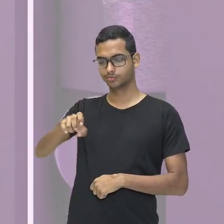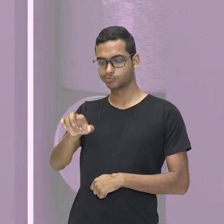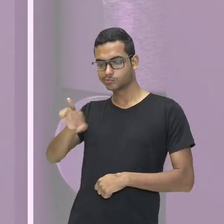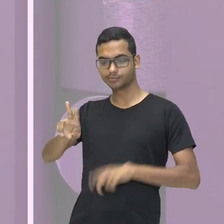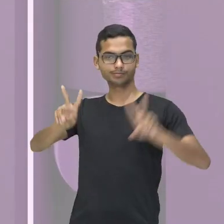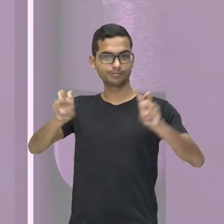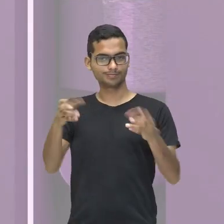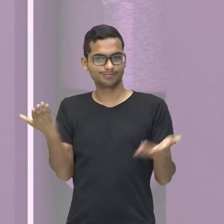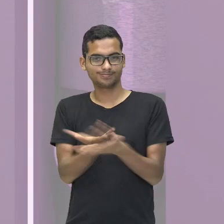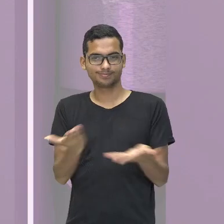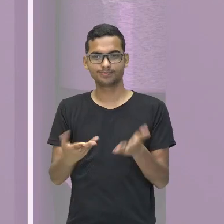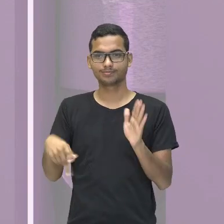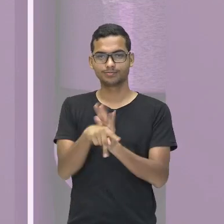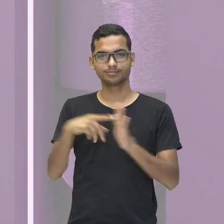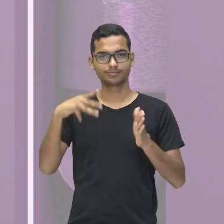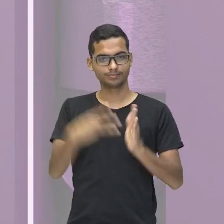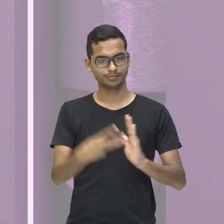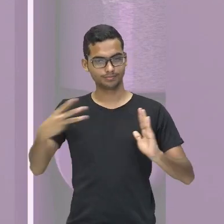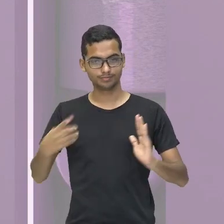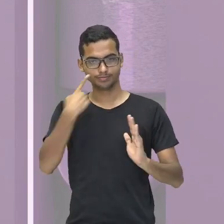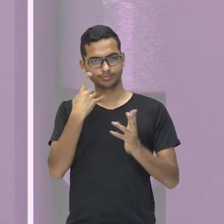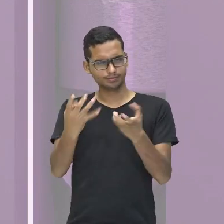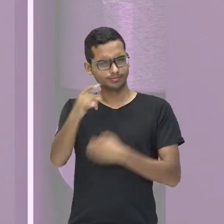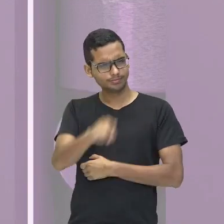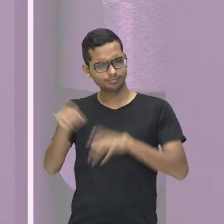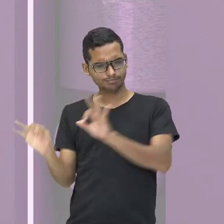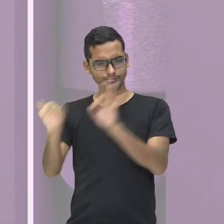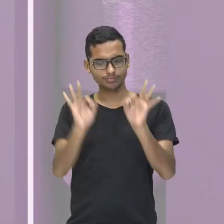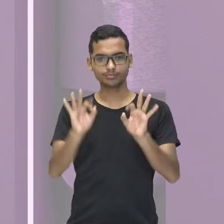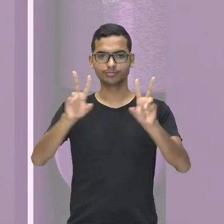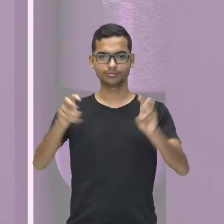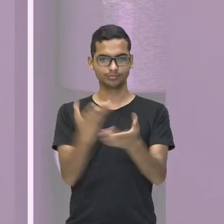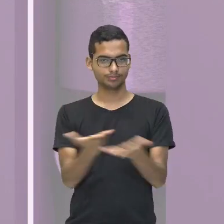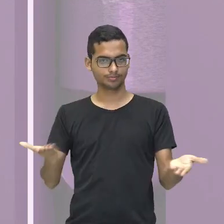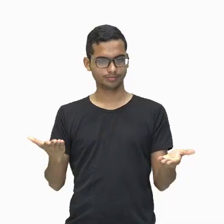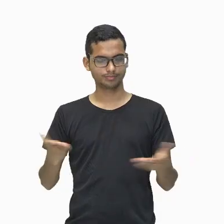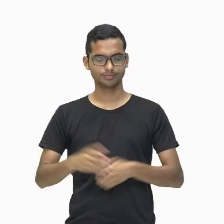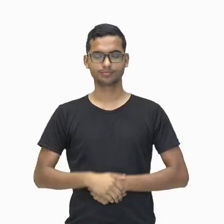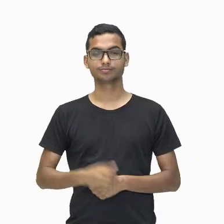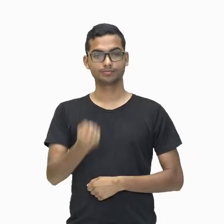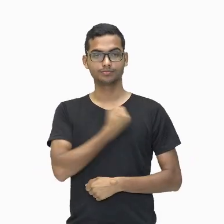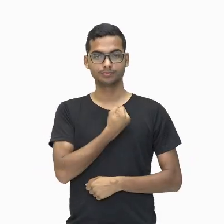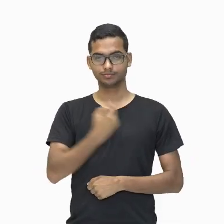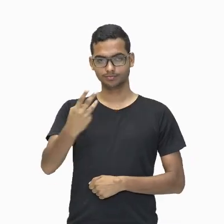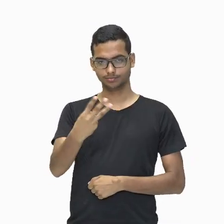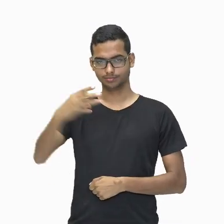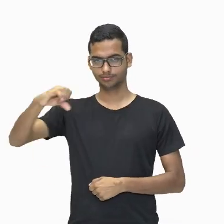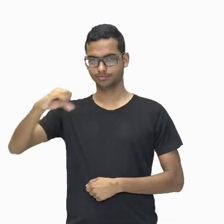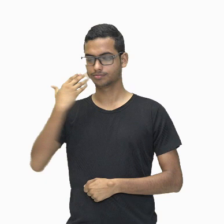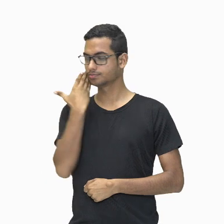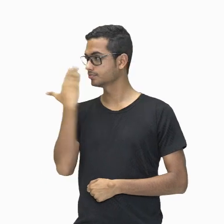tema aqui da unidade 3. Eu quero que você acompanhe comigo o objeto de conhecimento da aula de número 39.